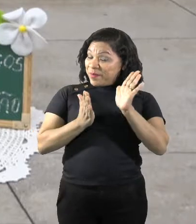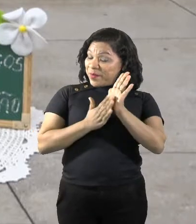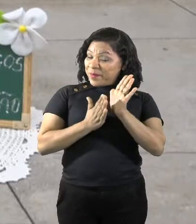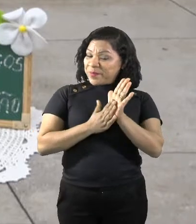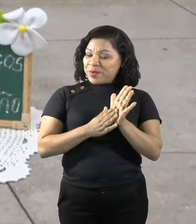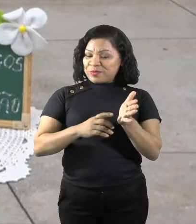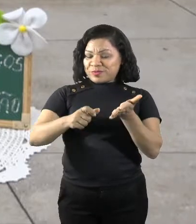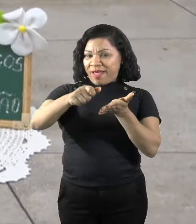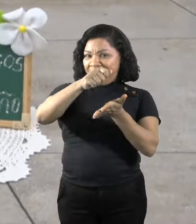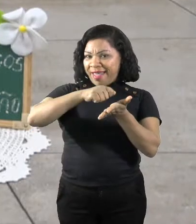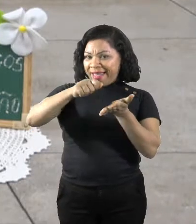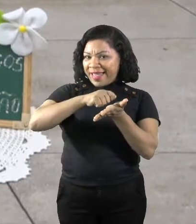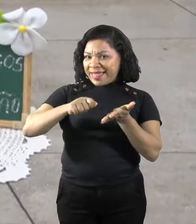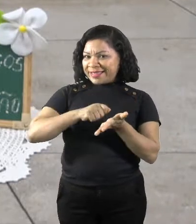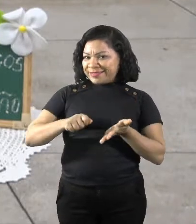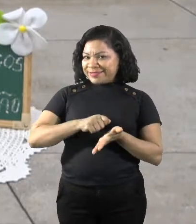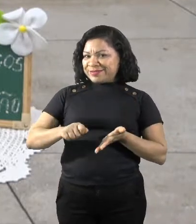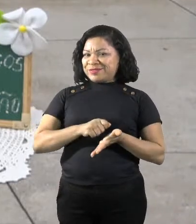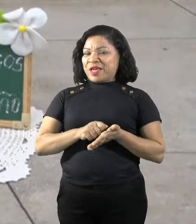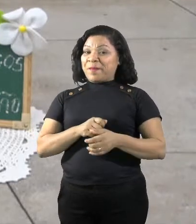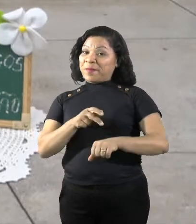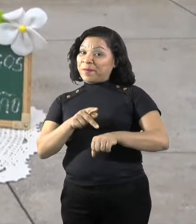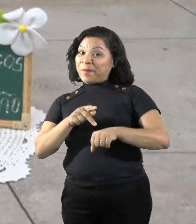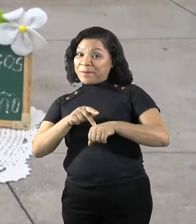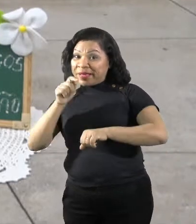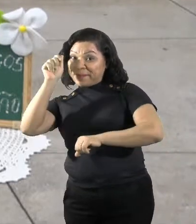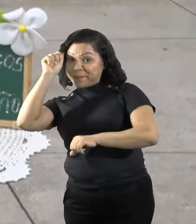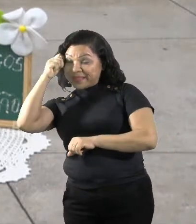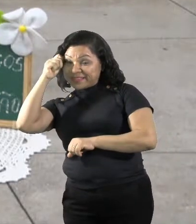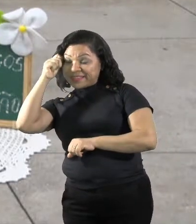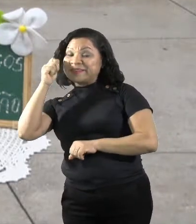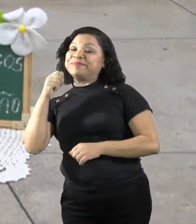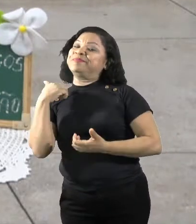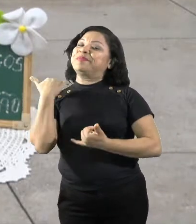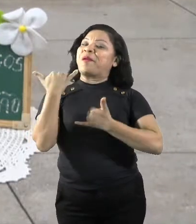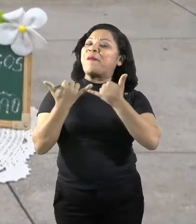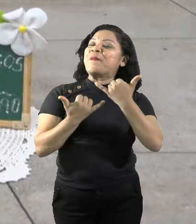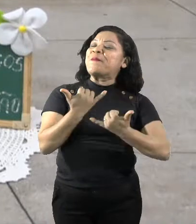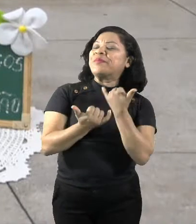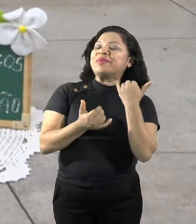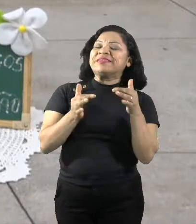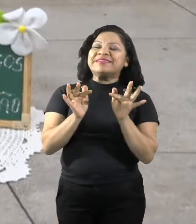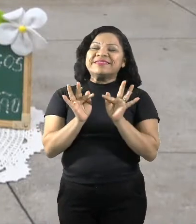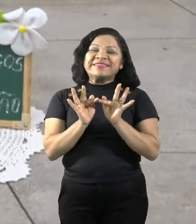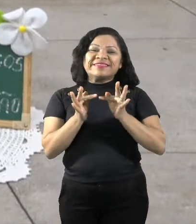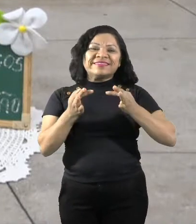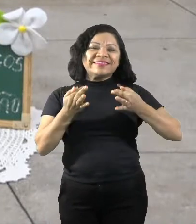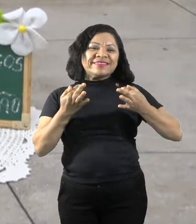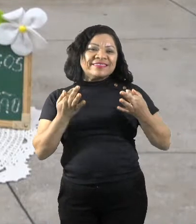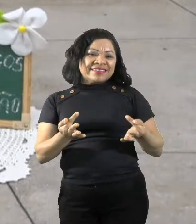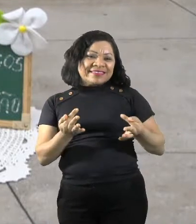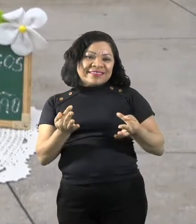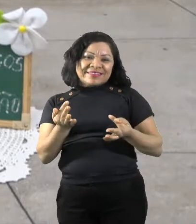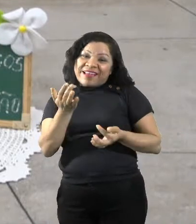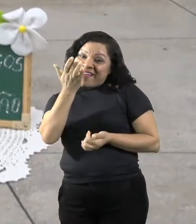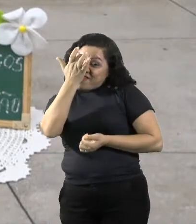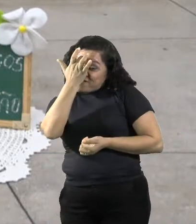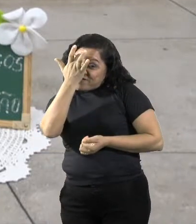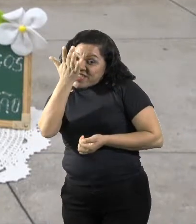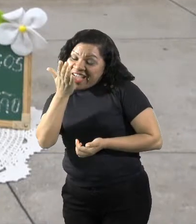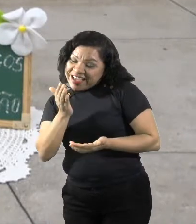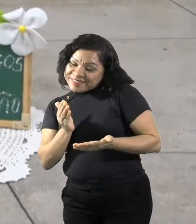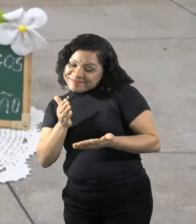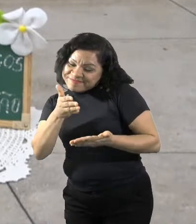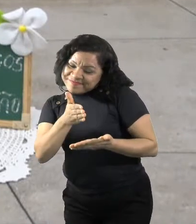carvão. Que legal, né? Uma brincadeira simples, de fácil acesso aos objetos que vamos